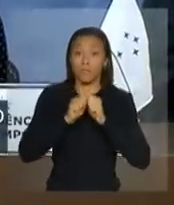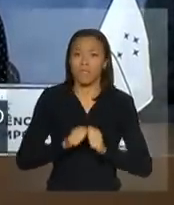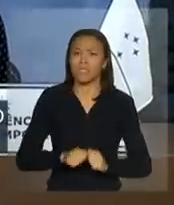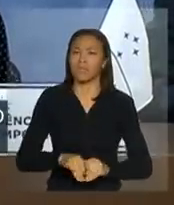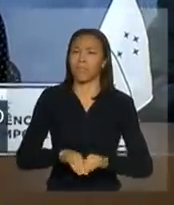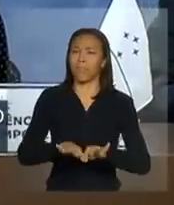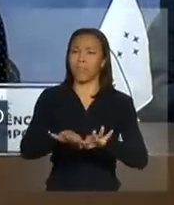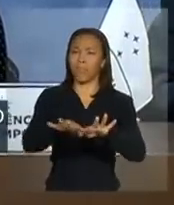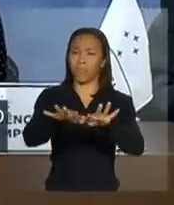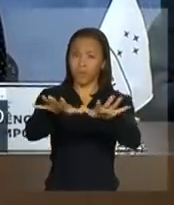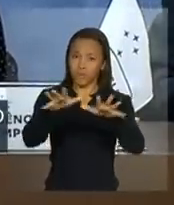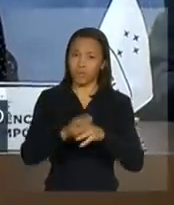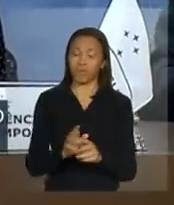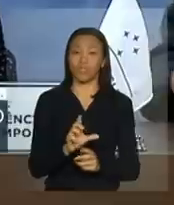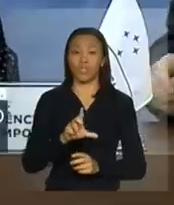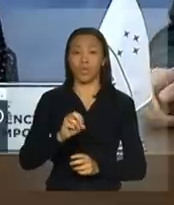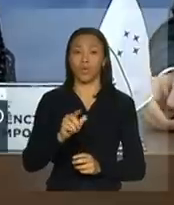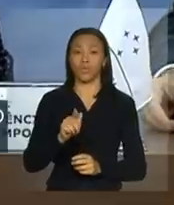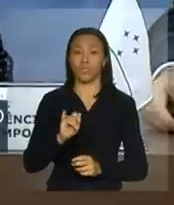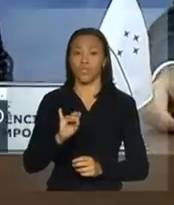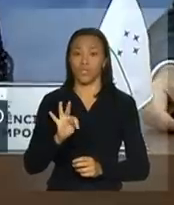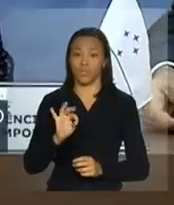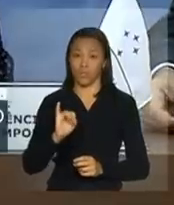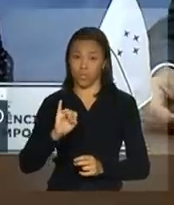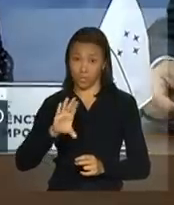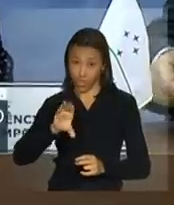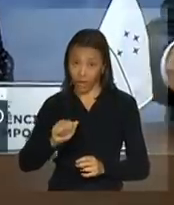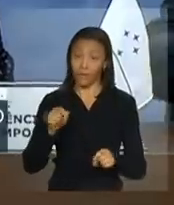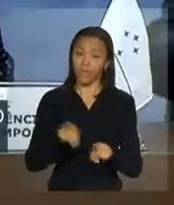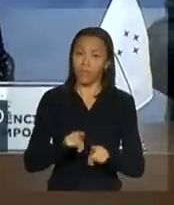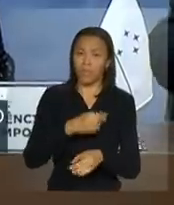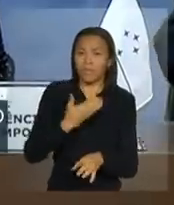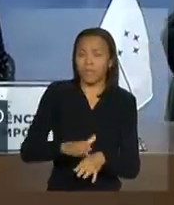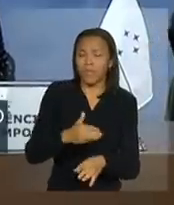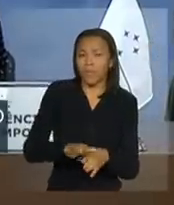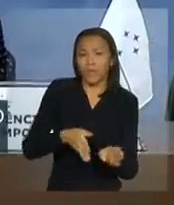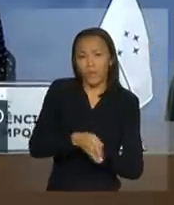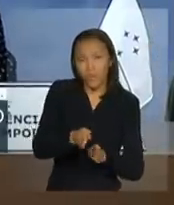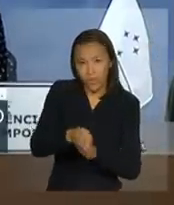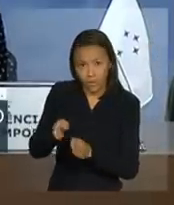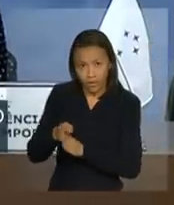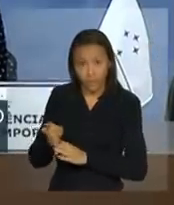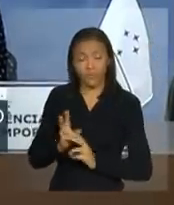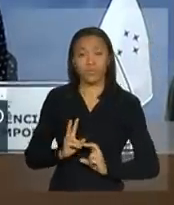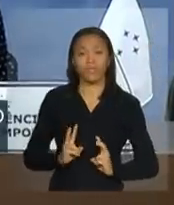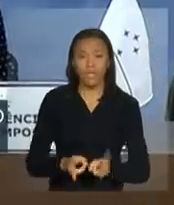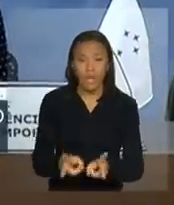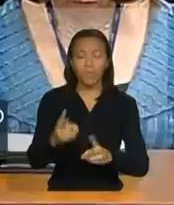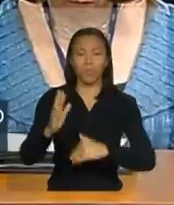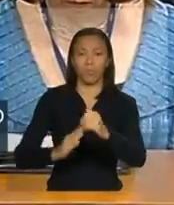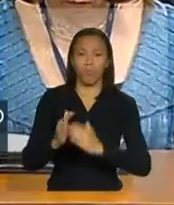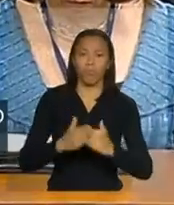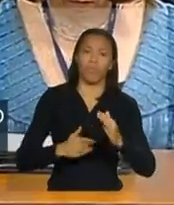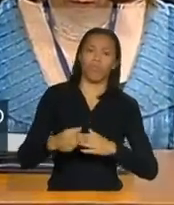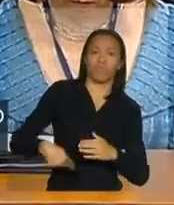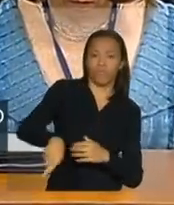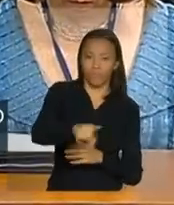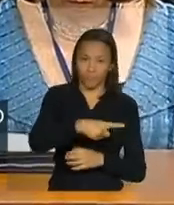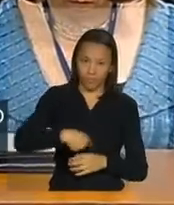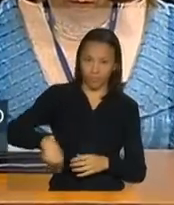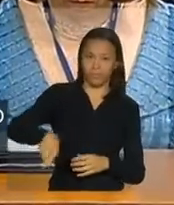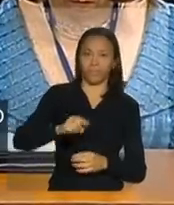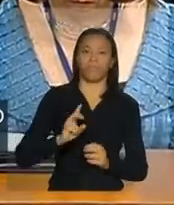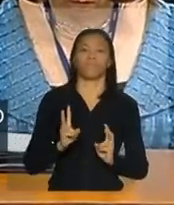nossa infraestrutura logística, capacitação massiva em áreas técnicas dos